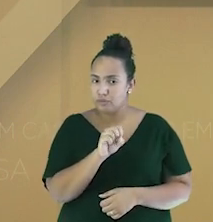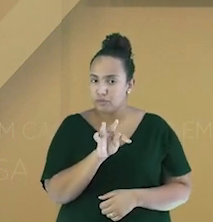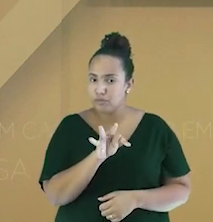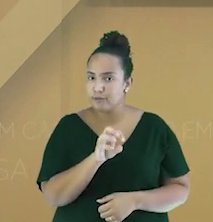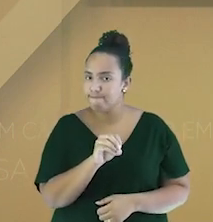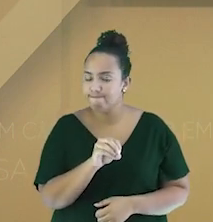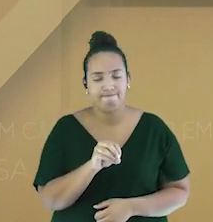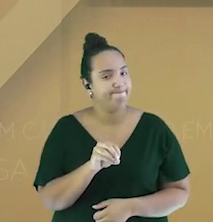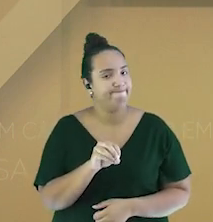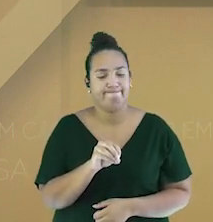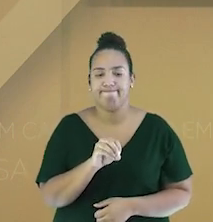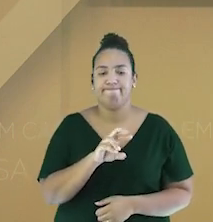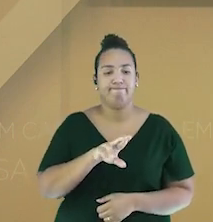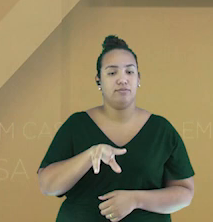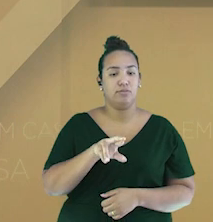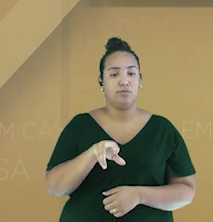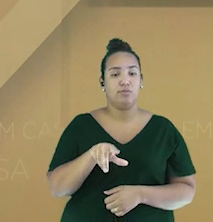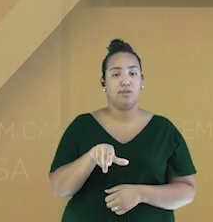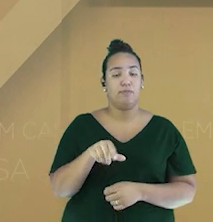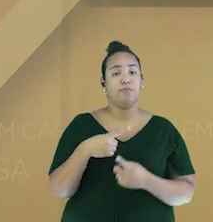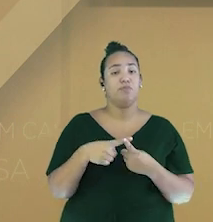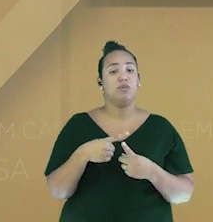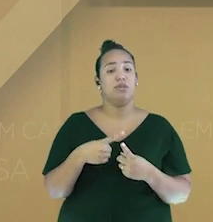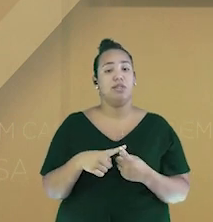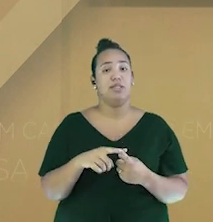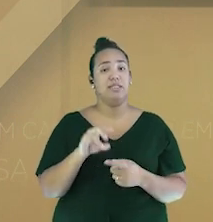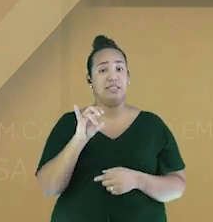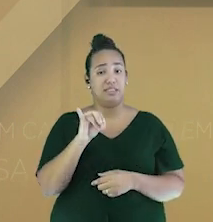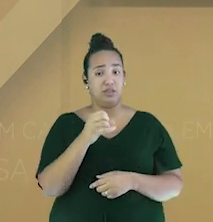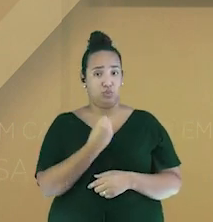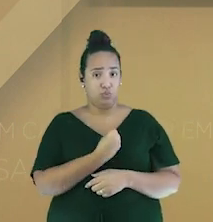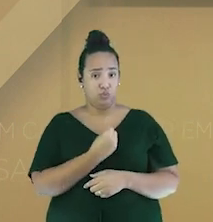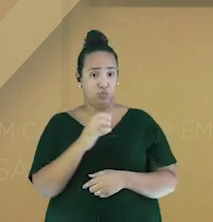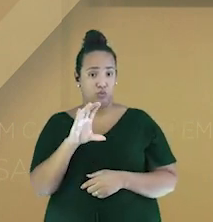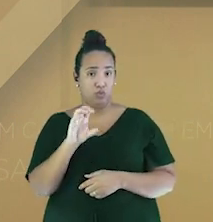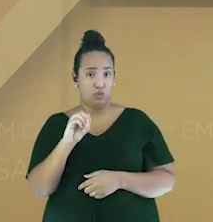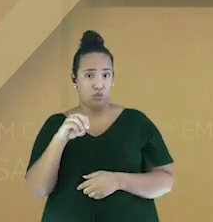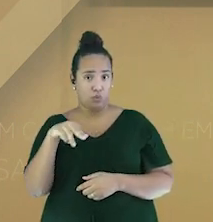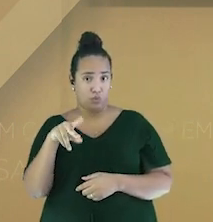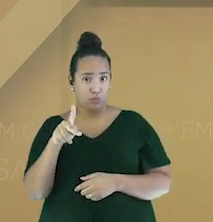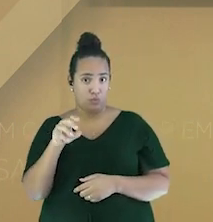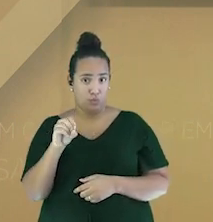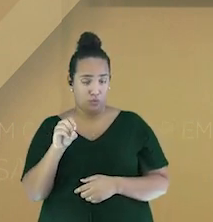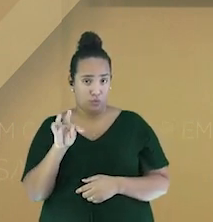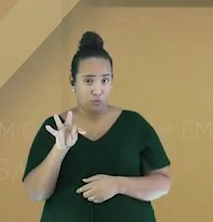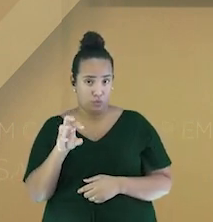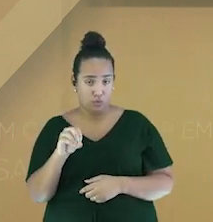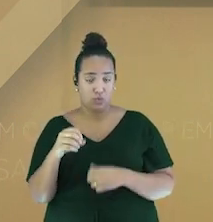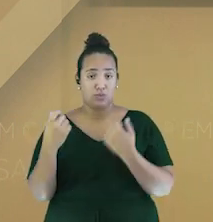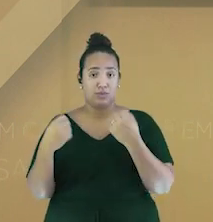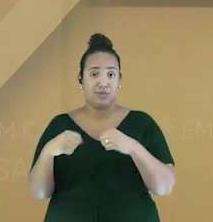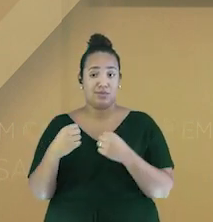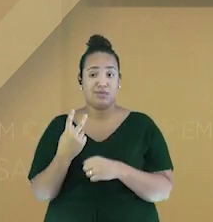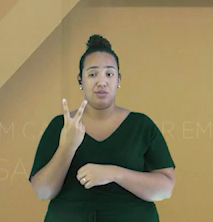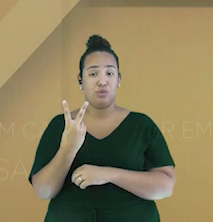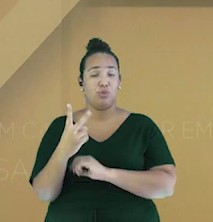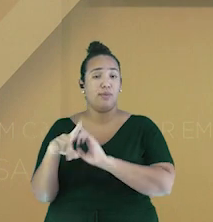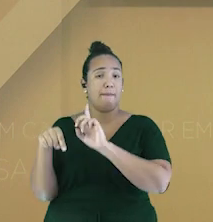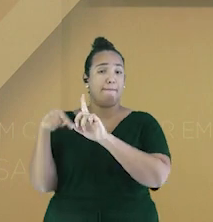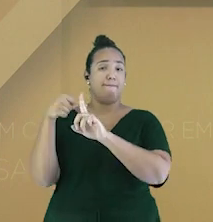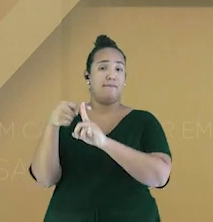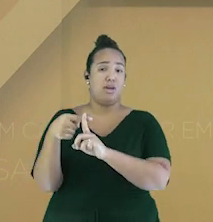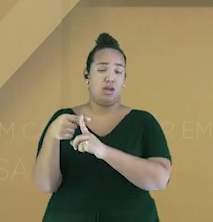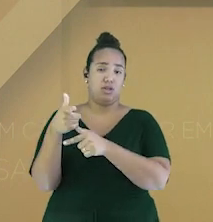não. Vimos que para ser um número composto, ele precisa ter mais de 2 divisores distintos. O 5